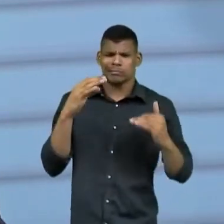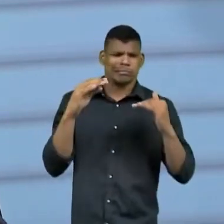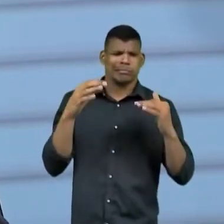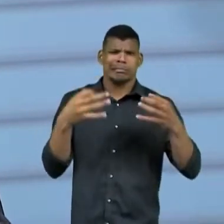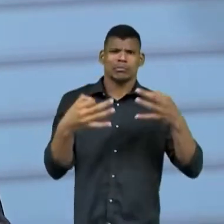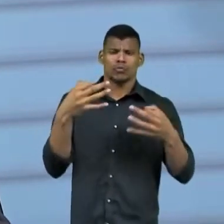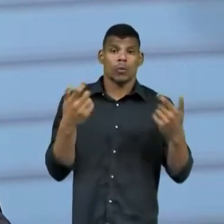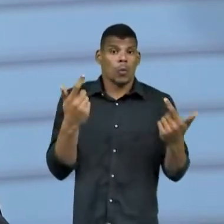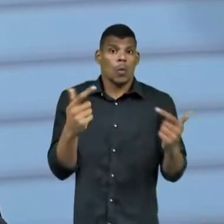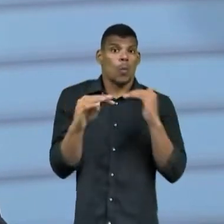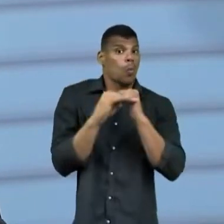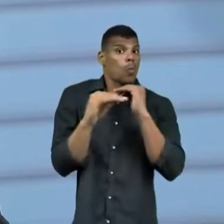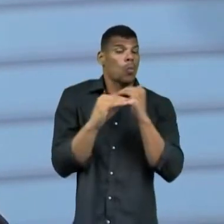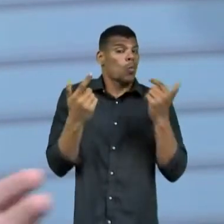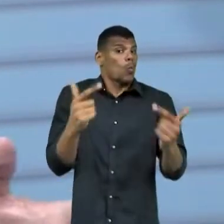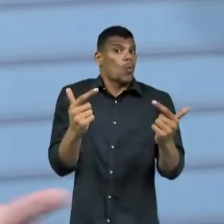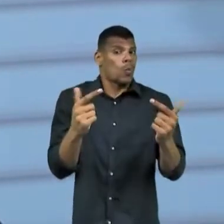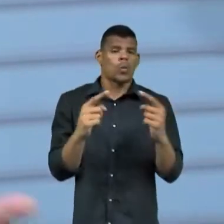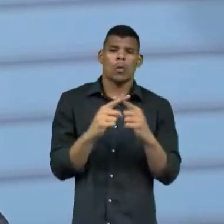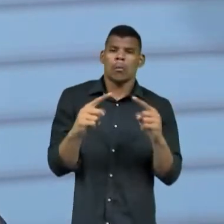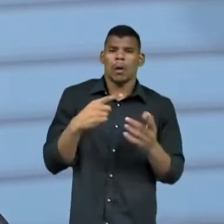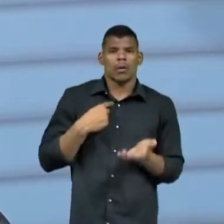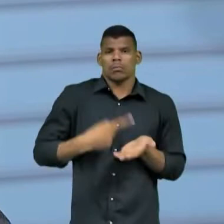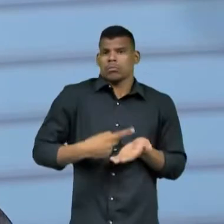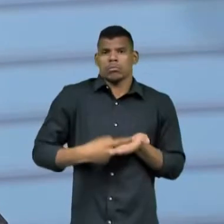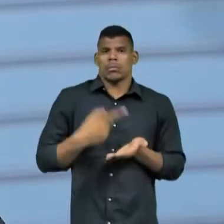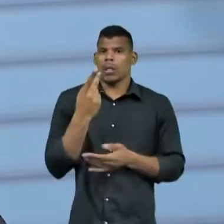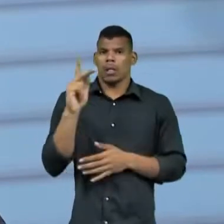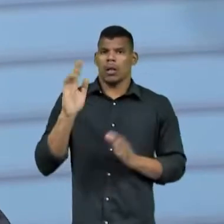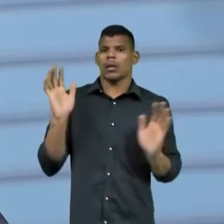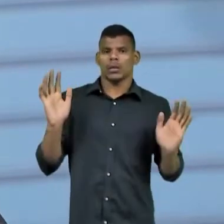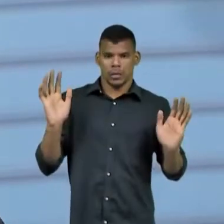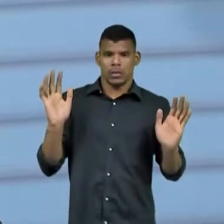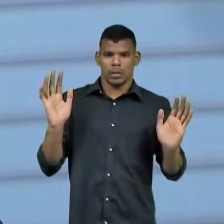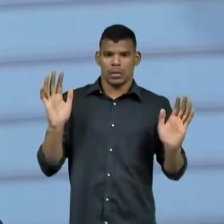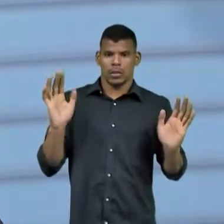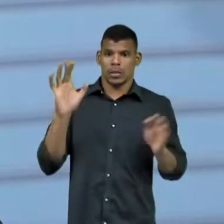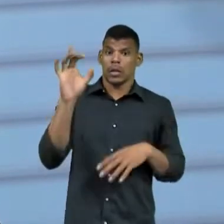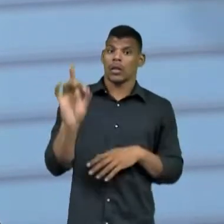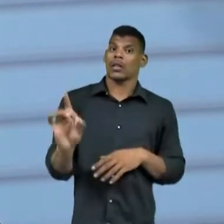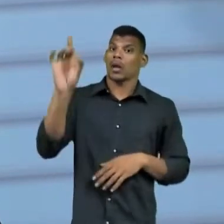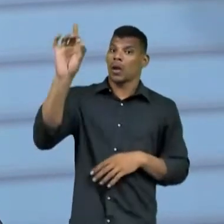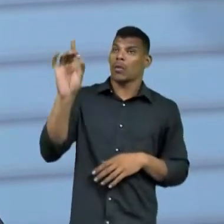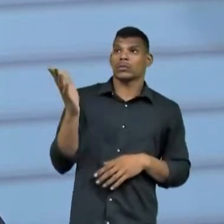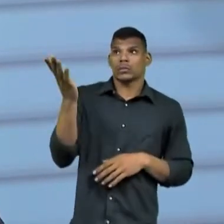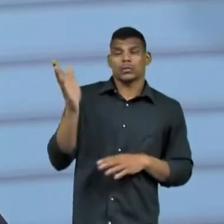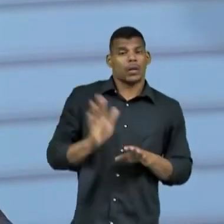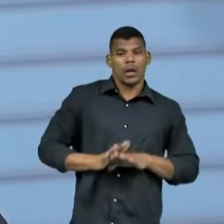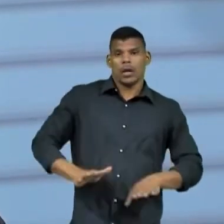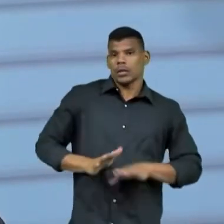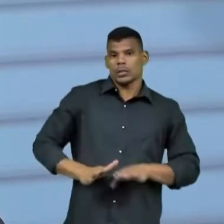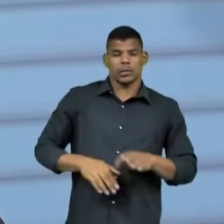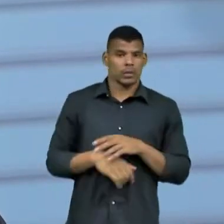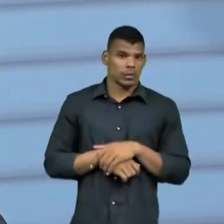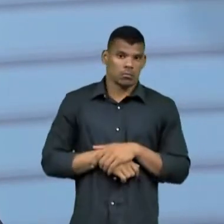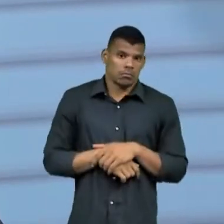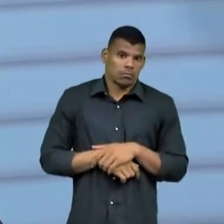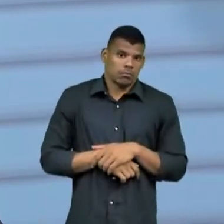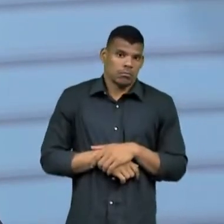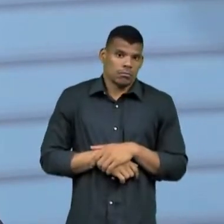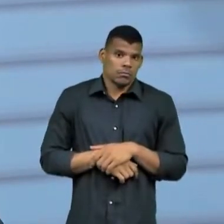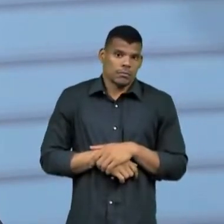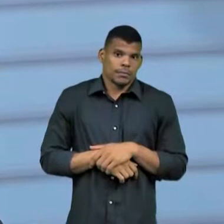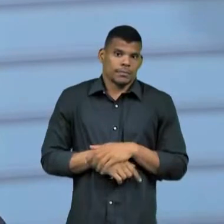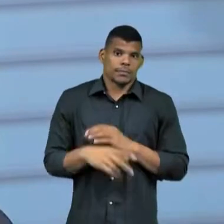contrata aquele contrata ele pode fazer porque o dinheiro é dele então a graça de Deus é exatamente isso eu sou recebido não pelo que eu